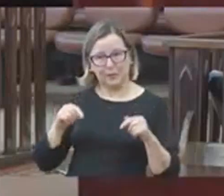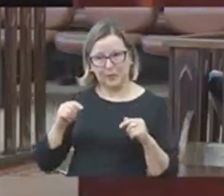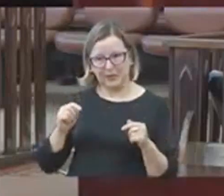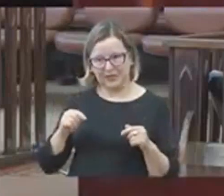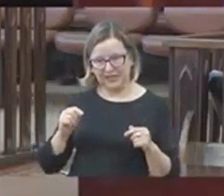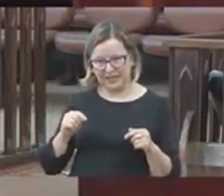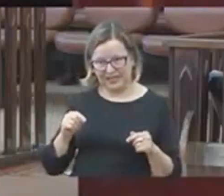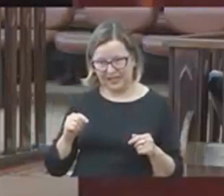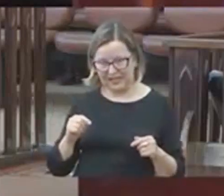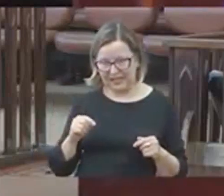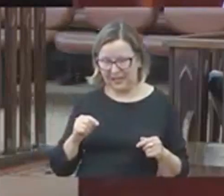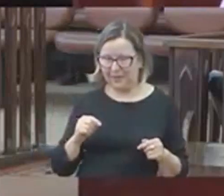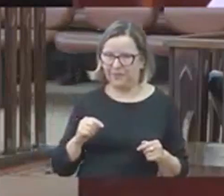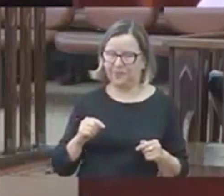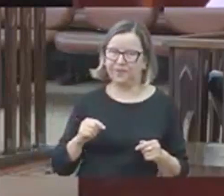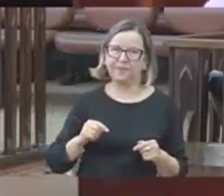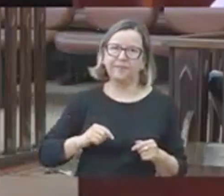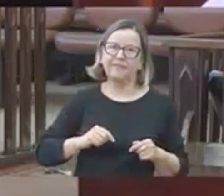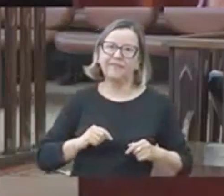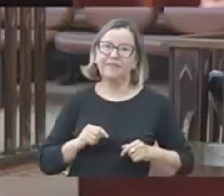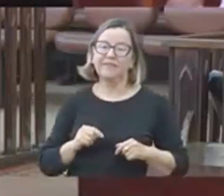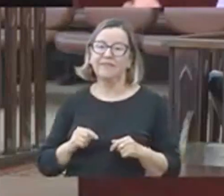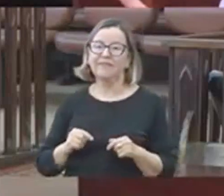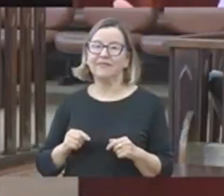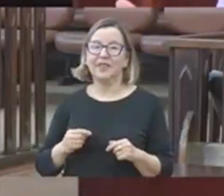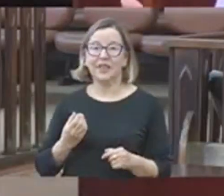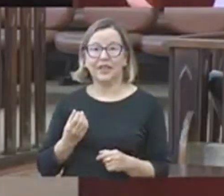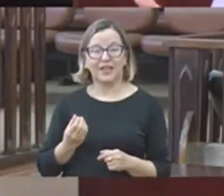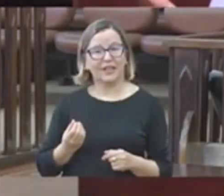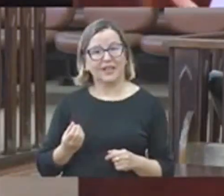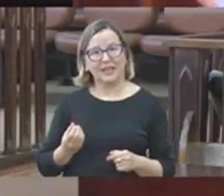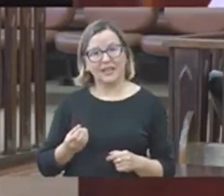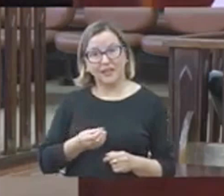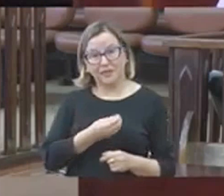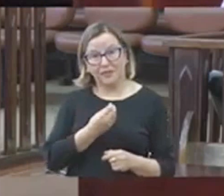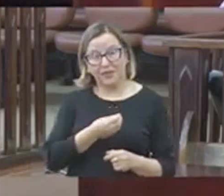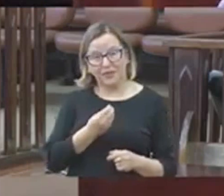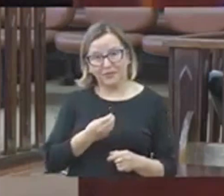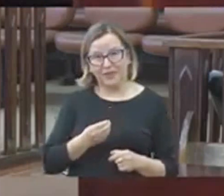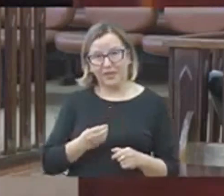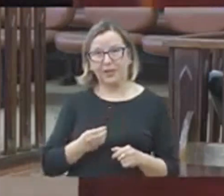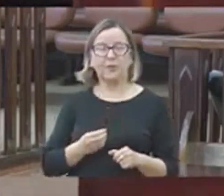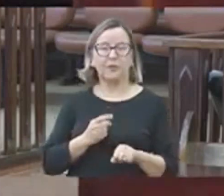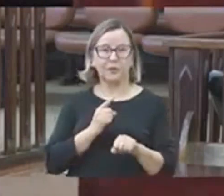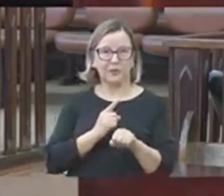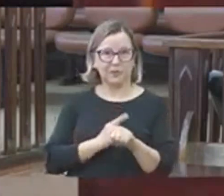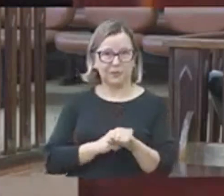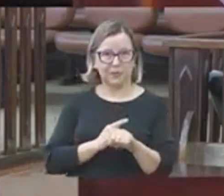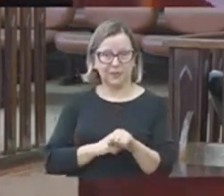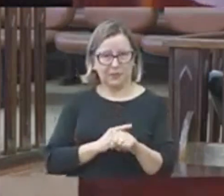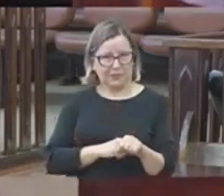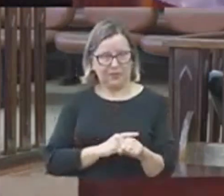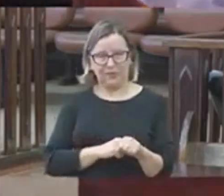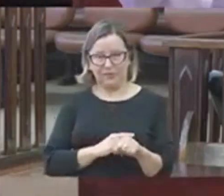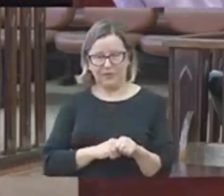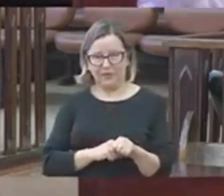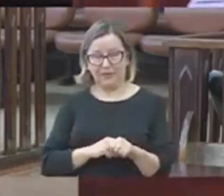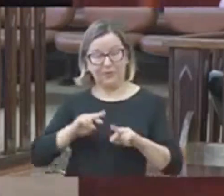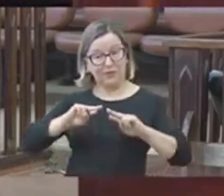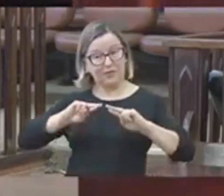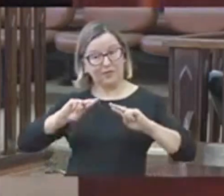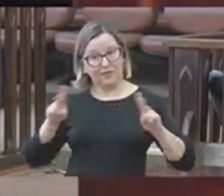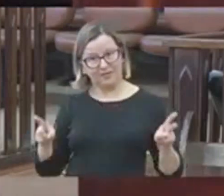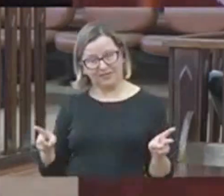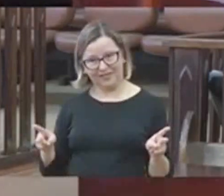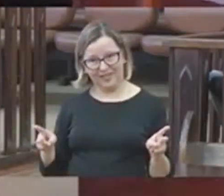pelo tempo Cronos, pela passagem desse tempo, onde nós vemos na linha do tempo,